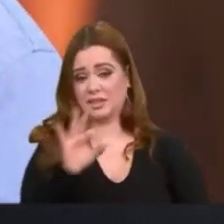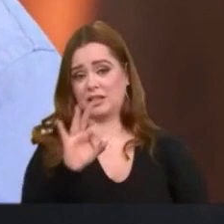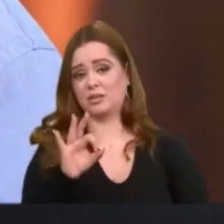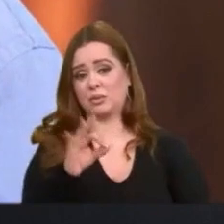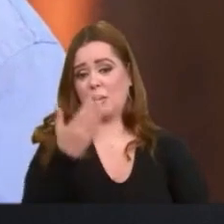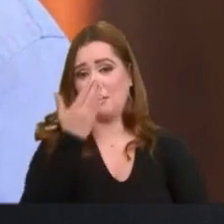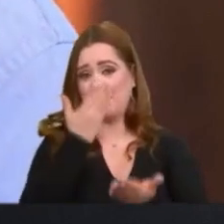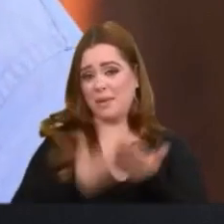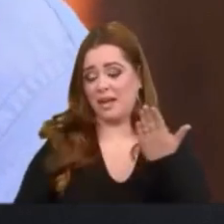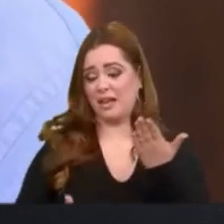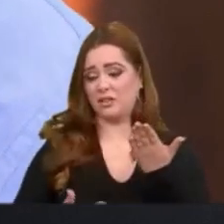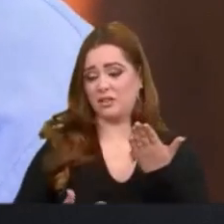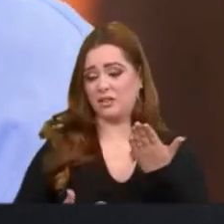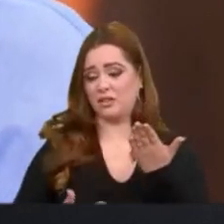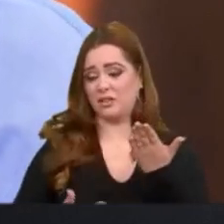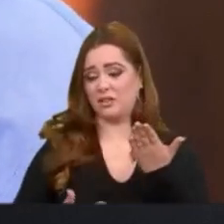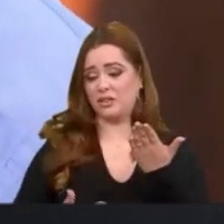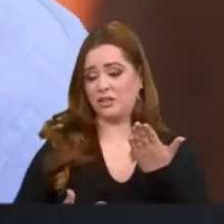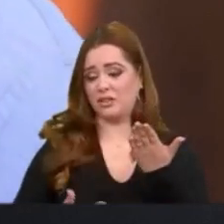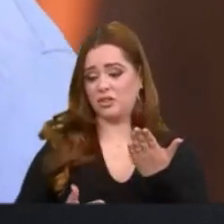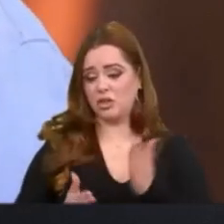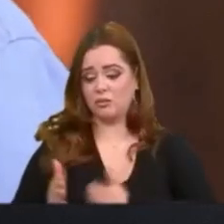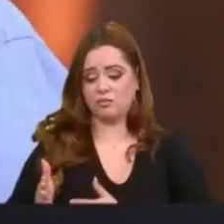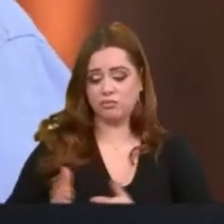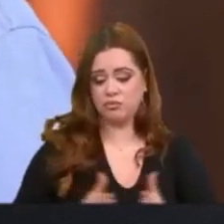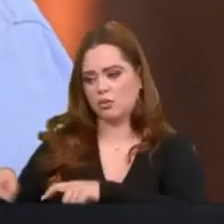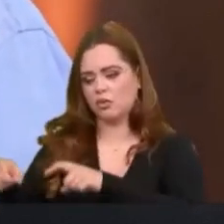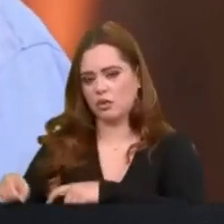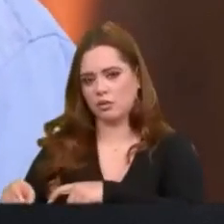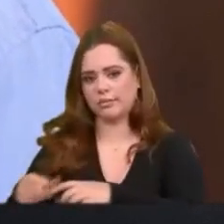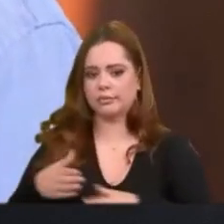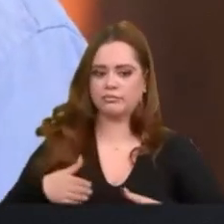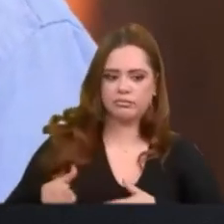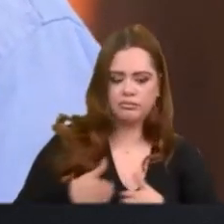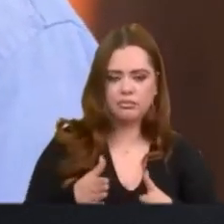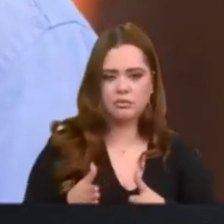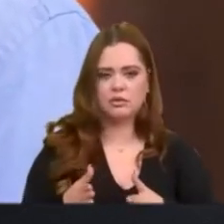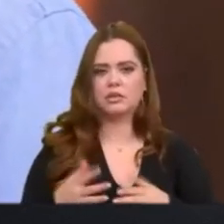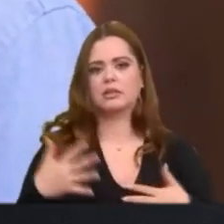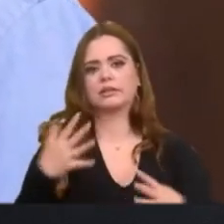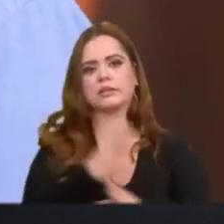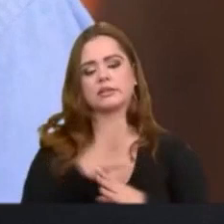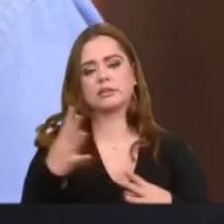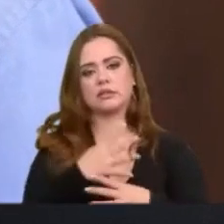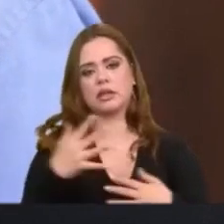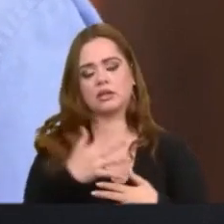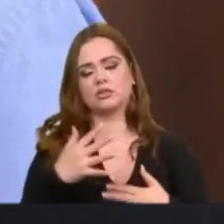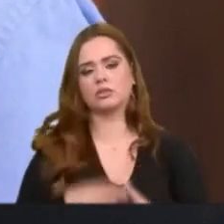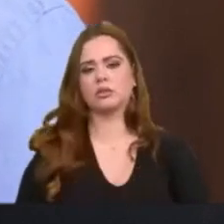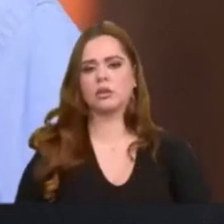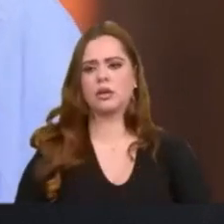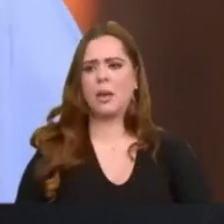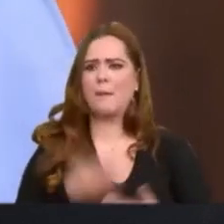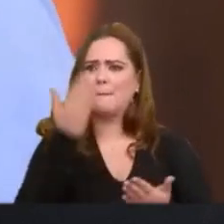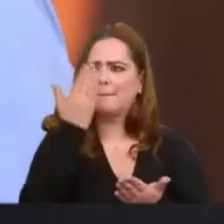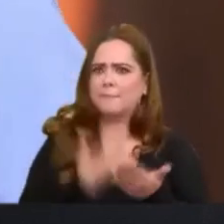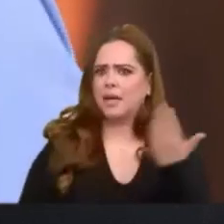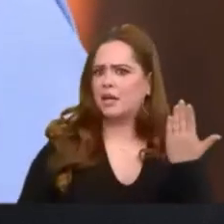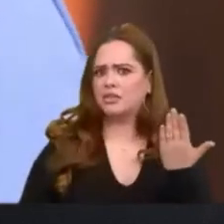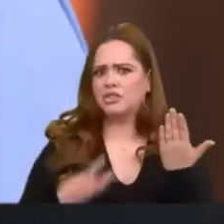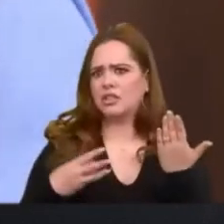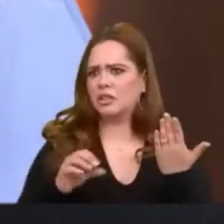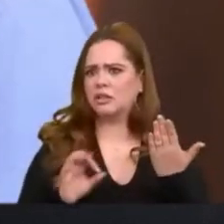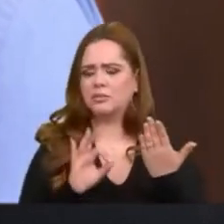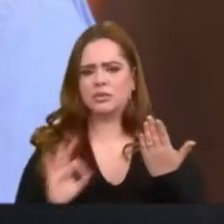cidade ou seja entre a produção e o consumo 30% do alimento se perde ou então